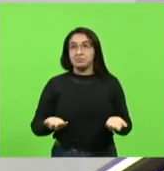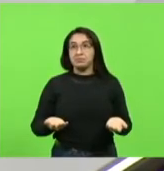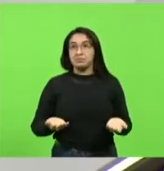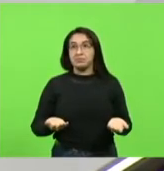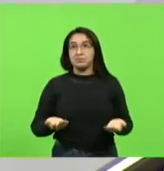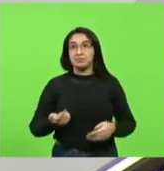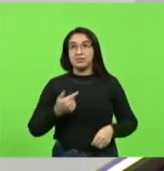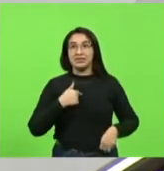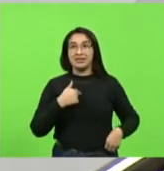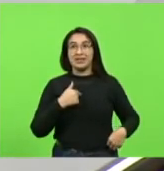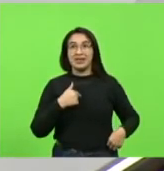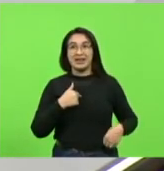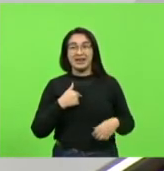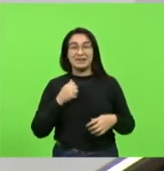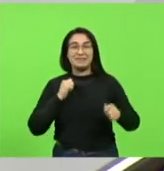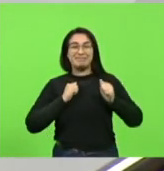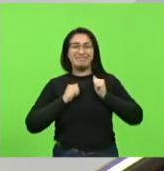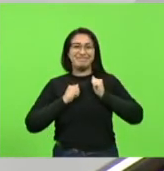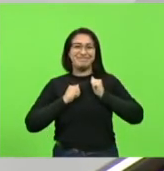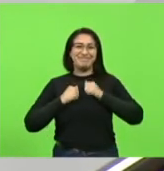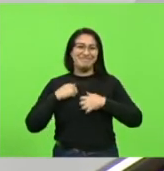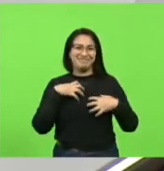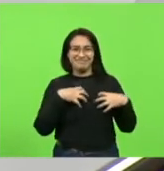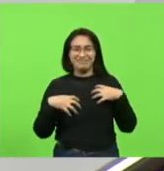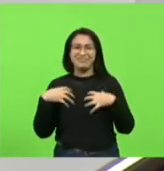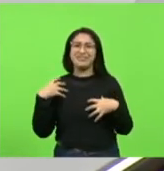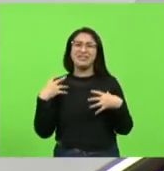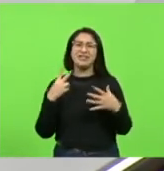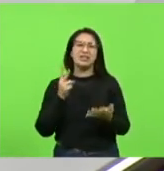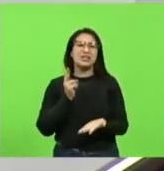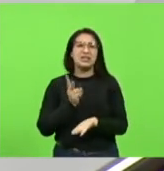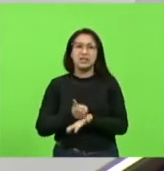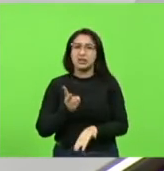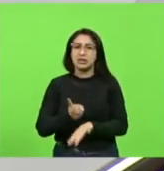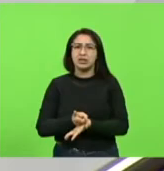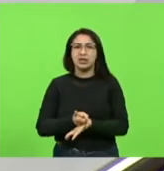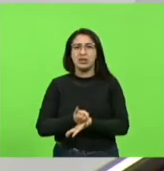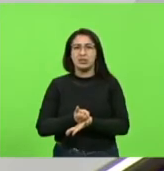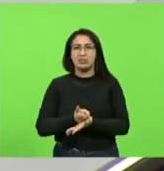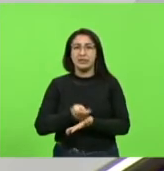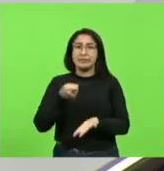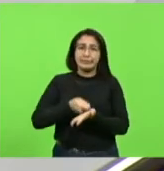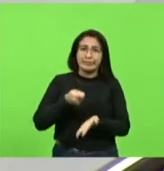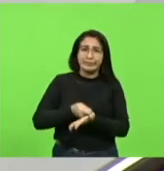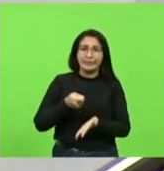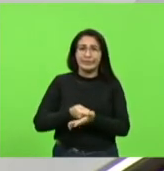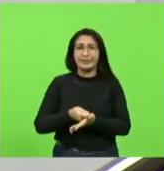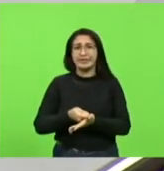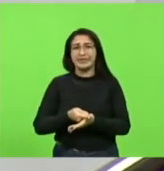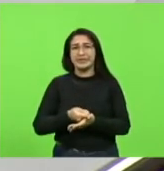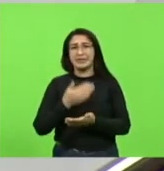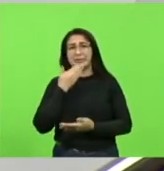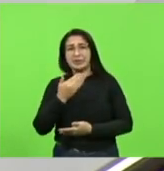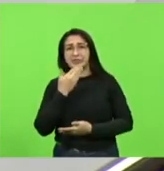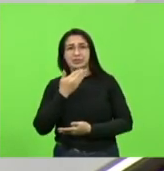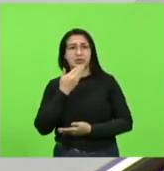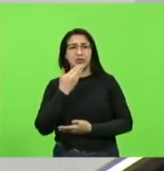minha agonia, de que a gente fica toda hora cobrando, a gente fica, parece, passando um pires. Eu não